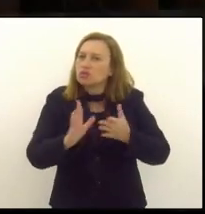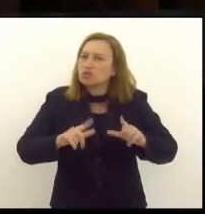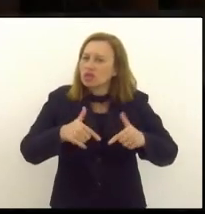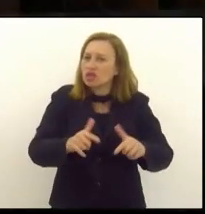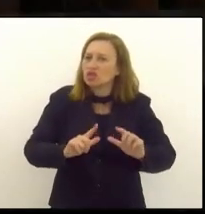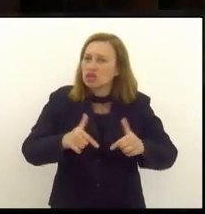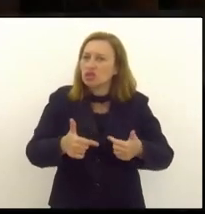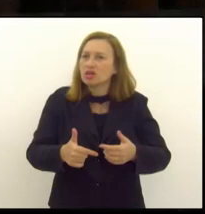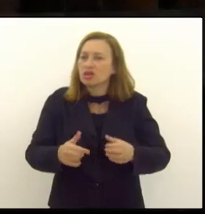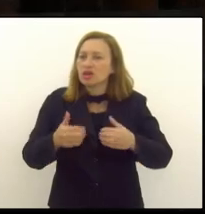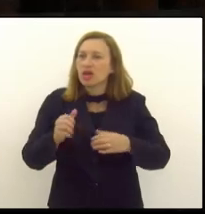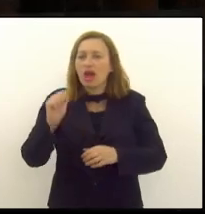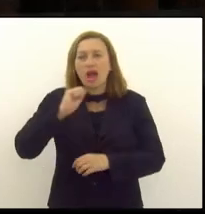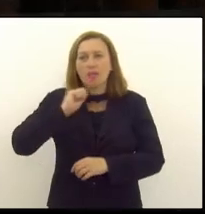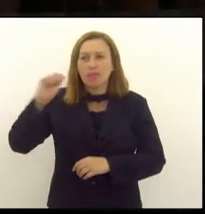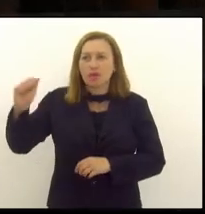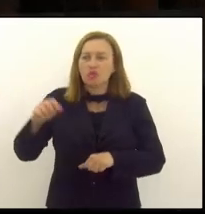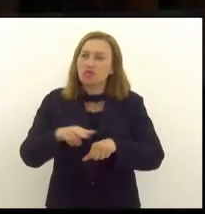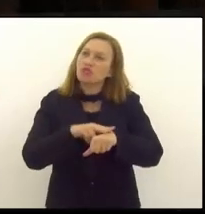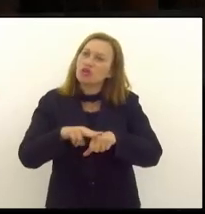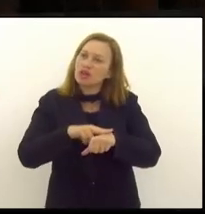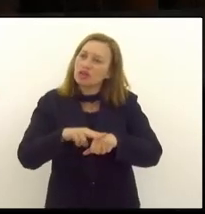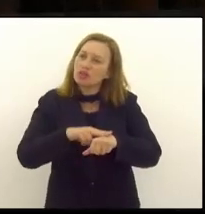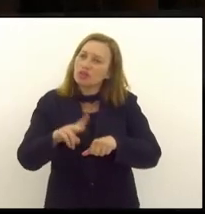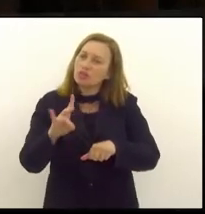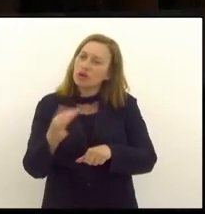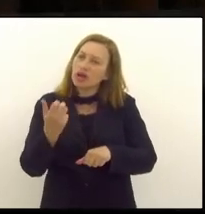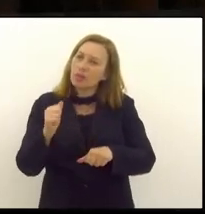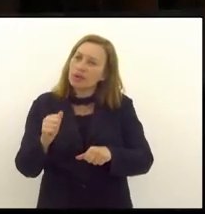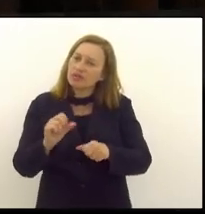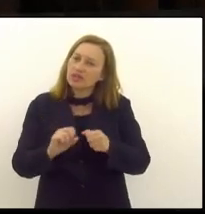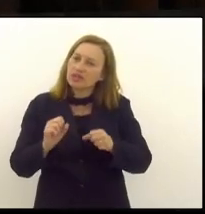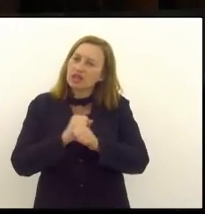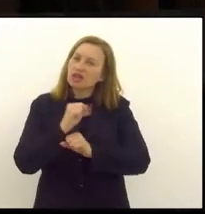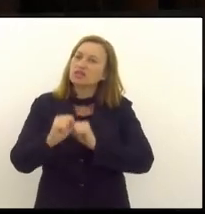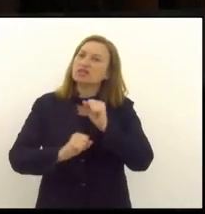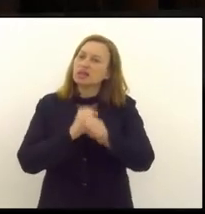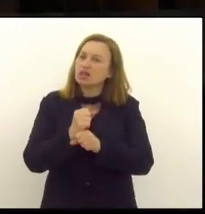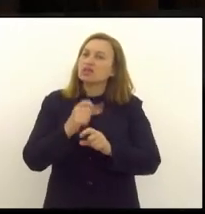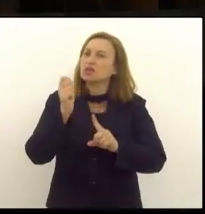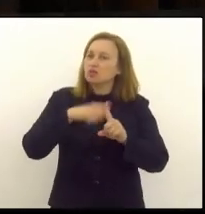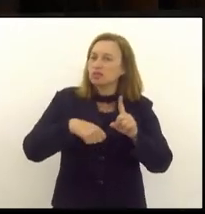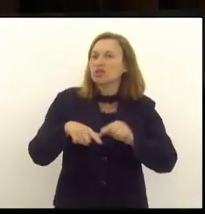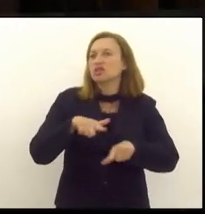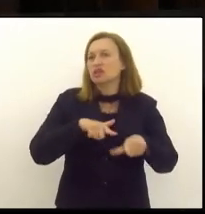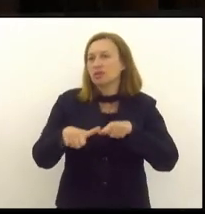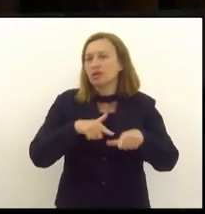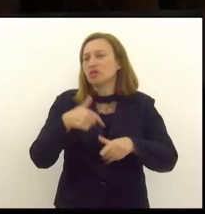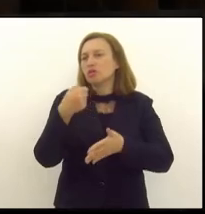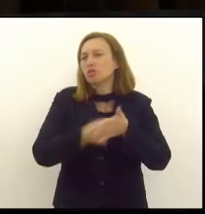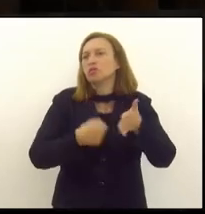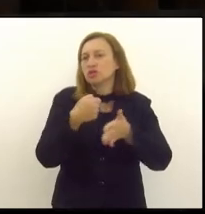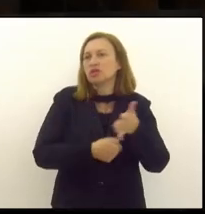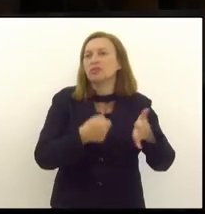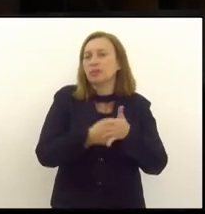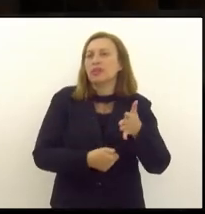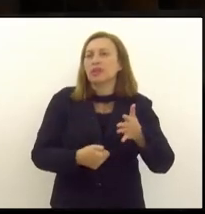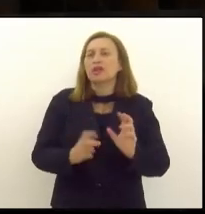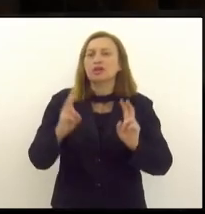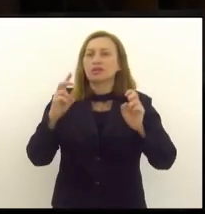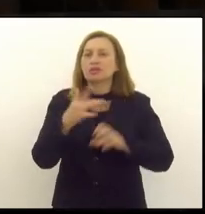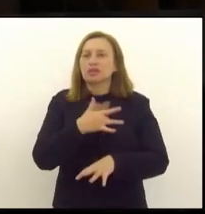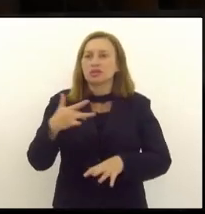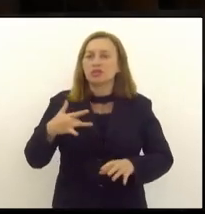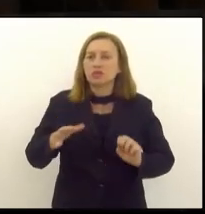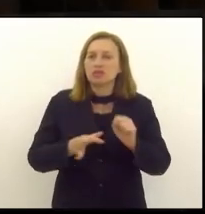ao Abril Verde, uma campanha que executamos todos os anos, num mês em que trabalhamos, lutamos pela questão da saúde e